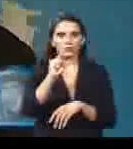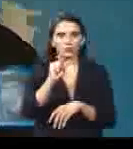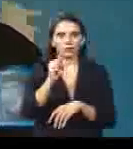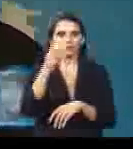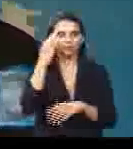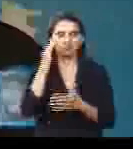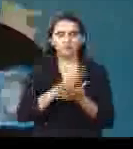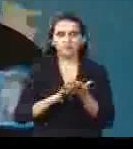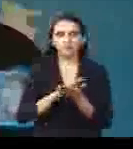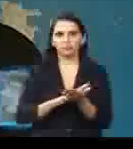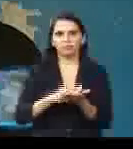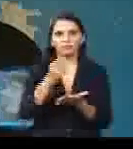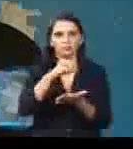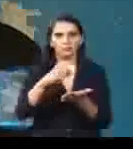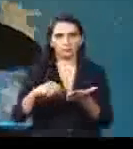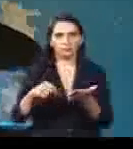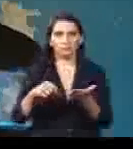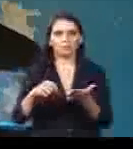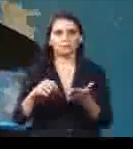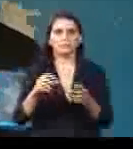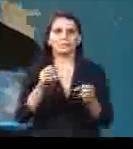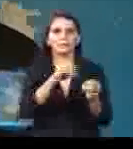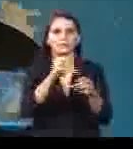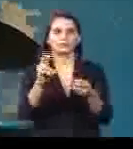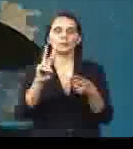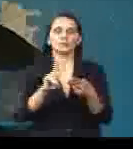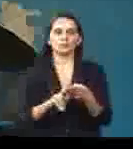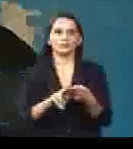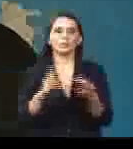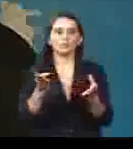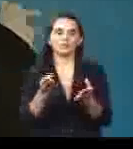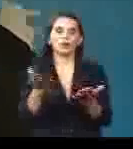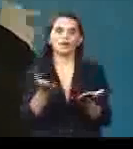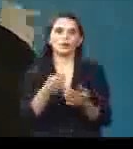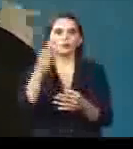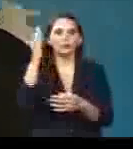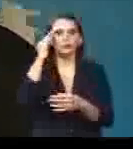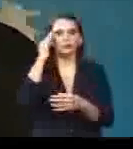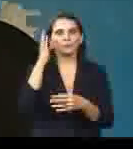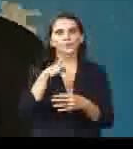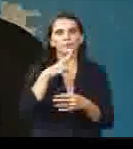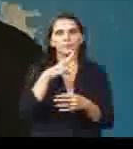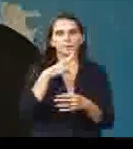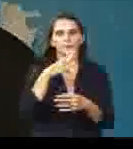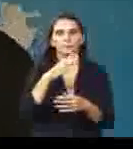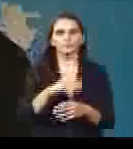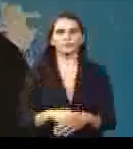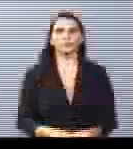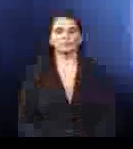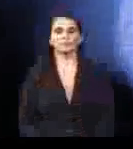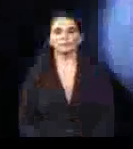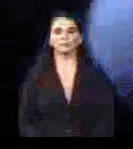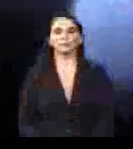que eu não sabia que tinha tanto trabalho a respeito do sistema prisional voltado para a educação de